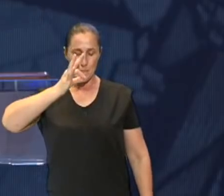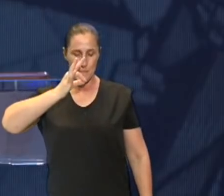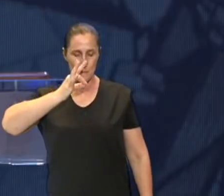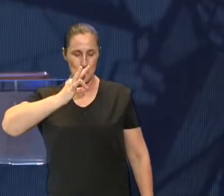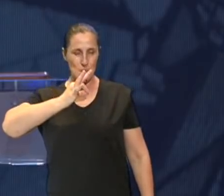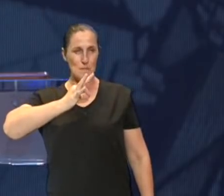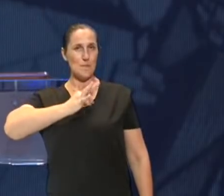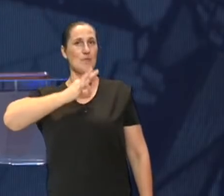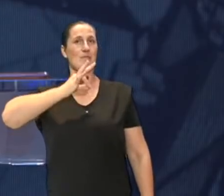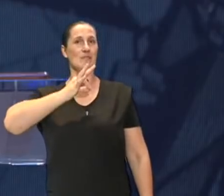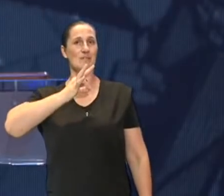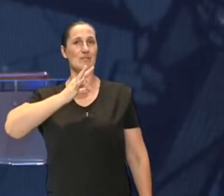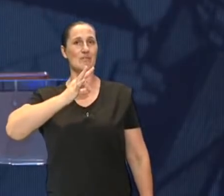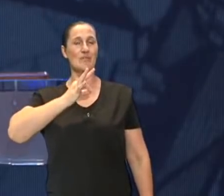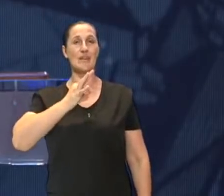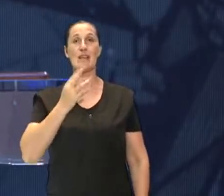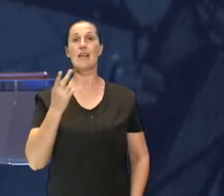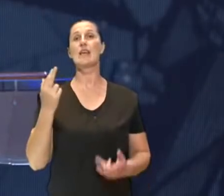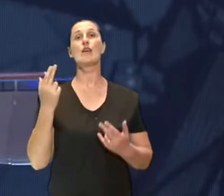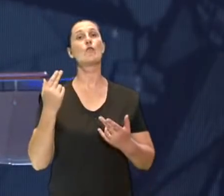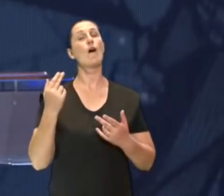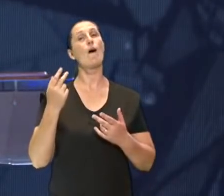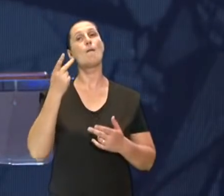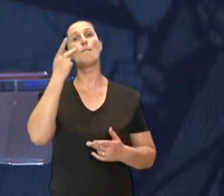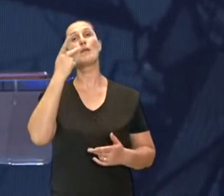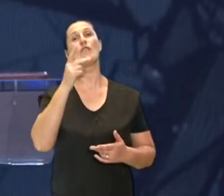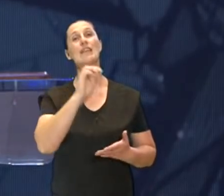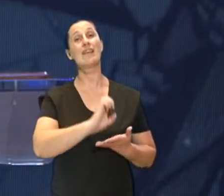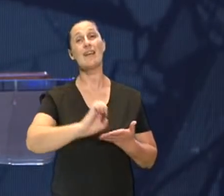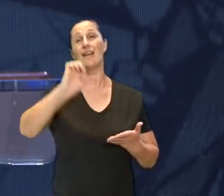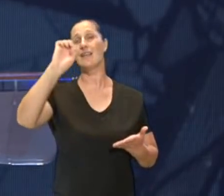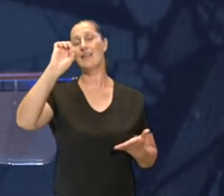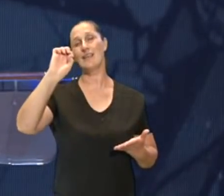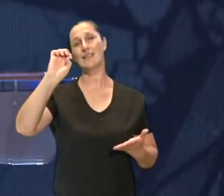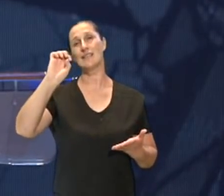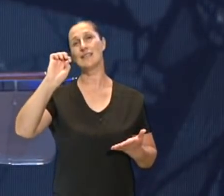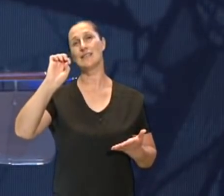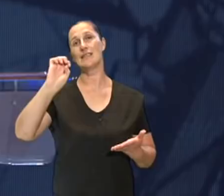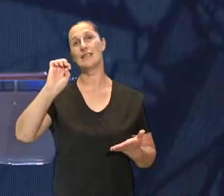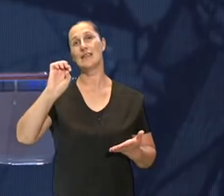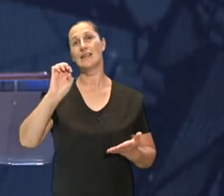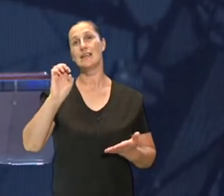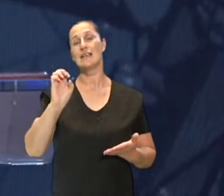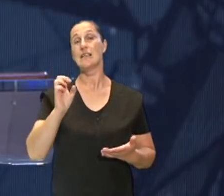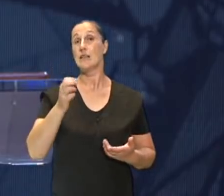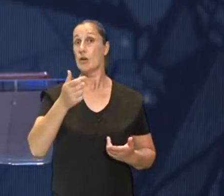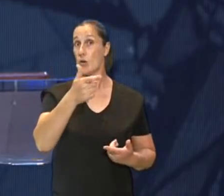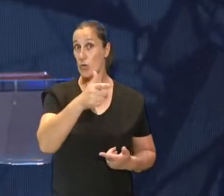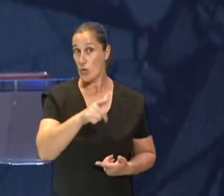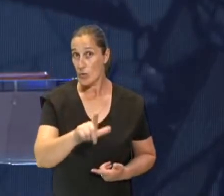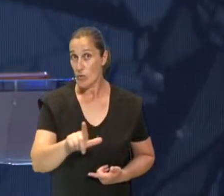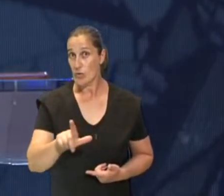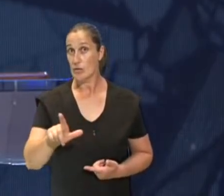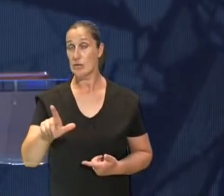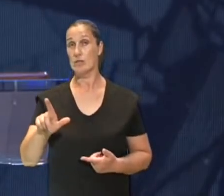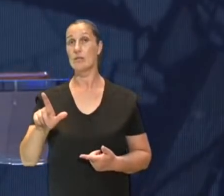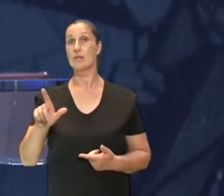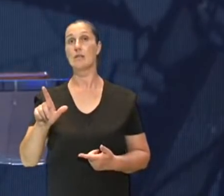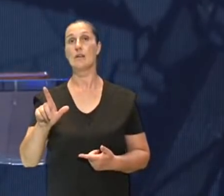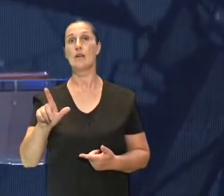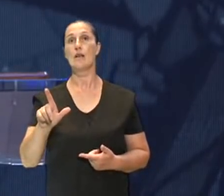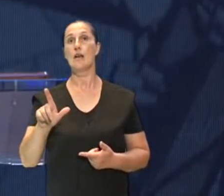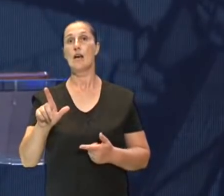ele fez com o profeta Elias. Outras vezes, a resposta de Deus vem através da sua palavra